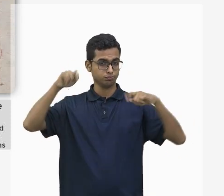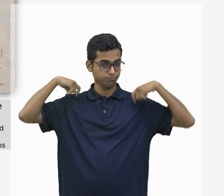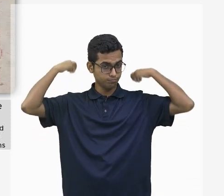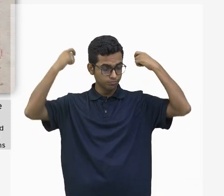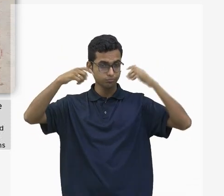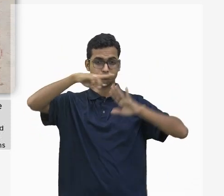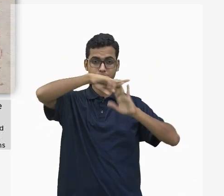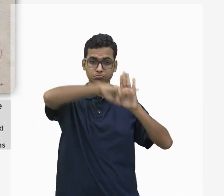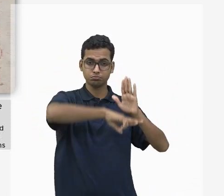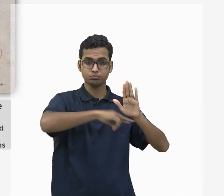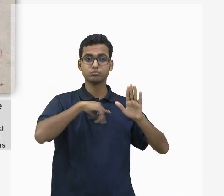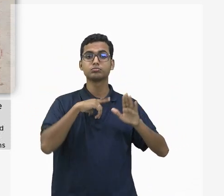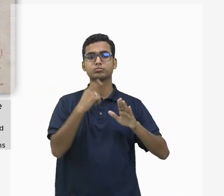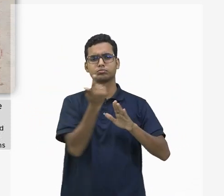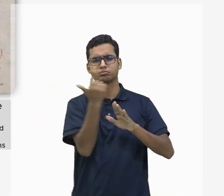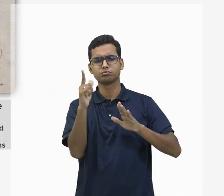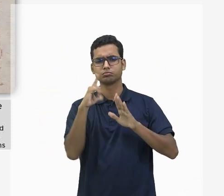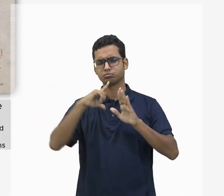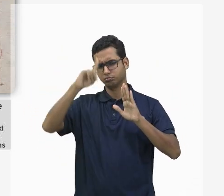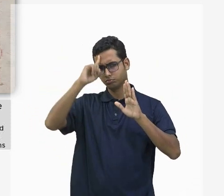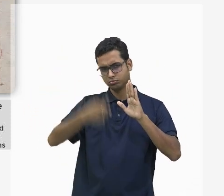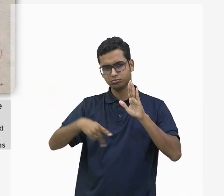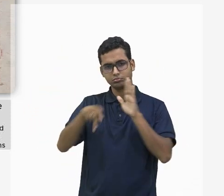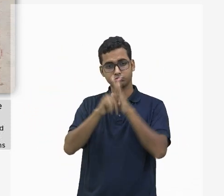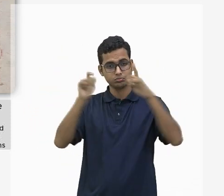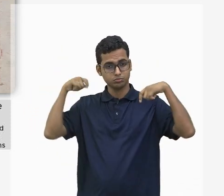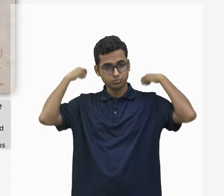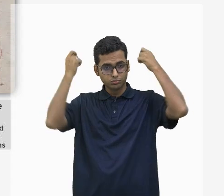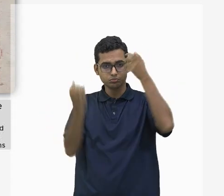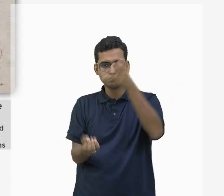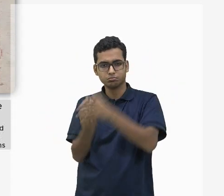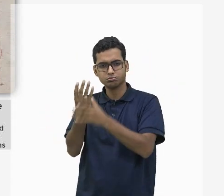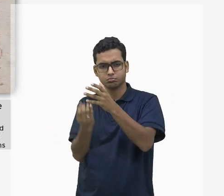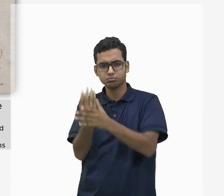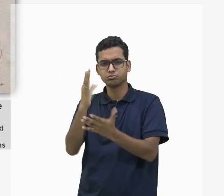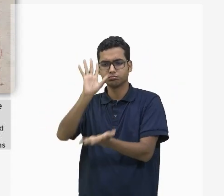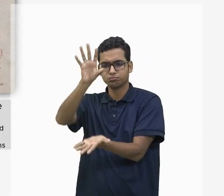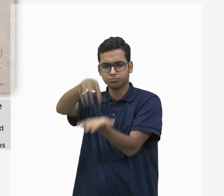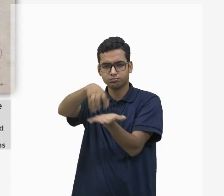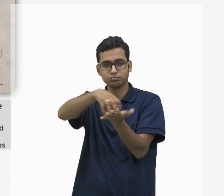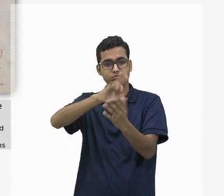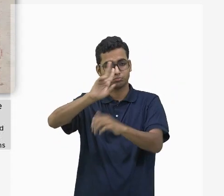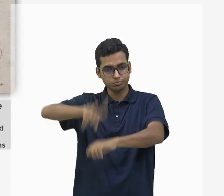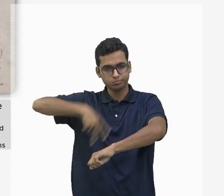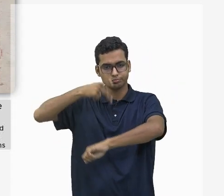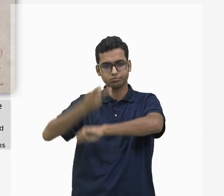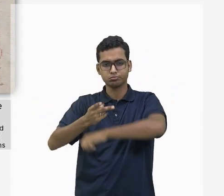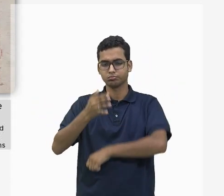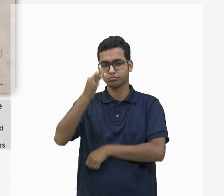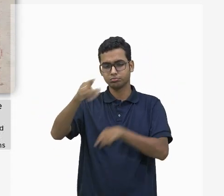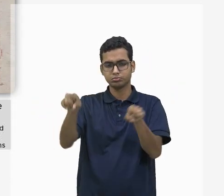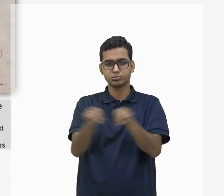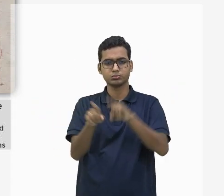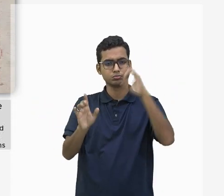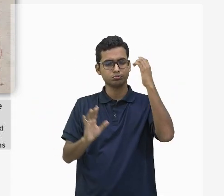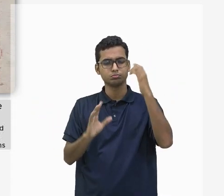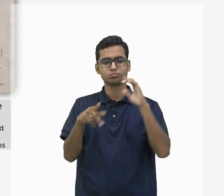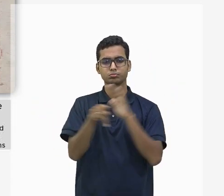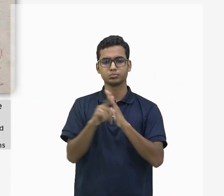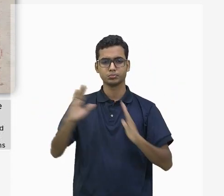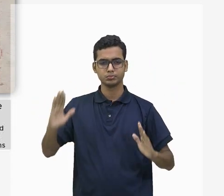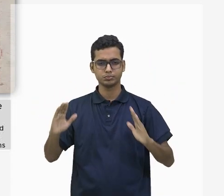modelo para outras ordens de monges fundadas posteriormente. O clima do Renascimento carolíngio